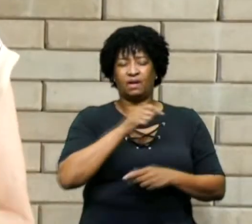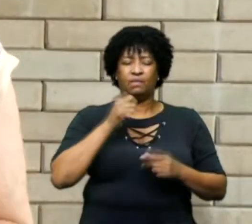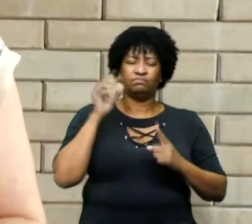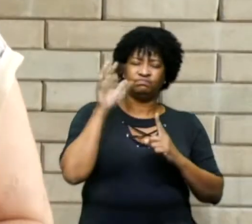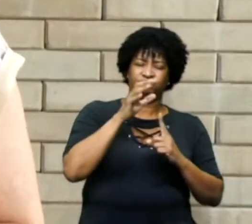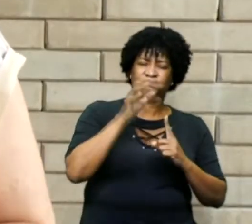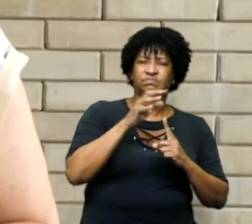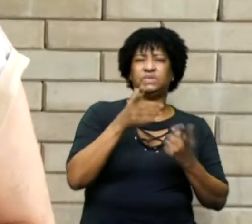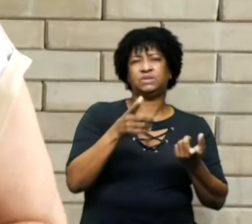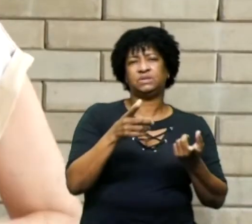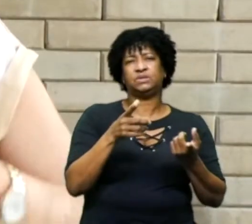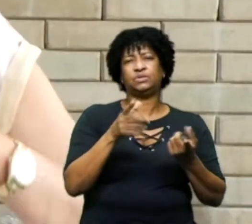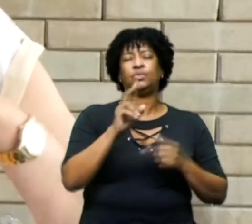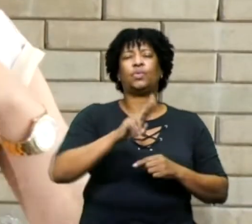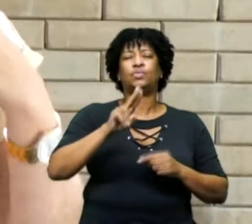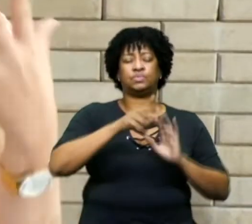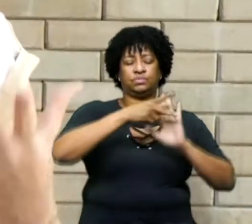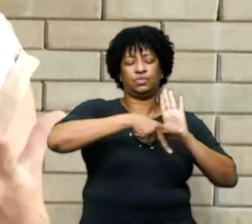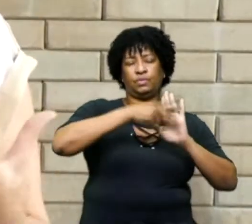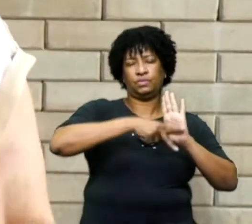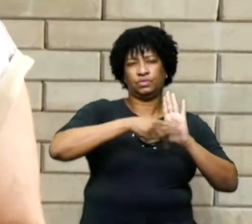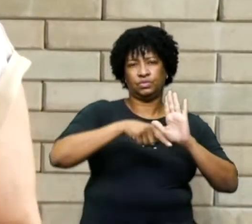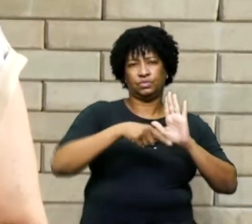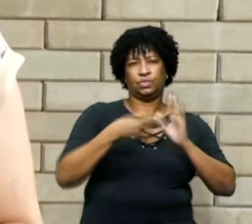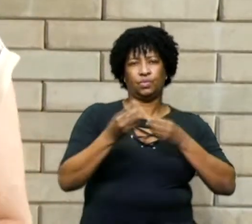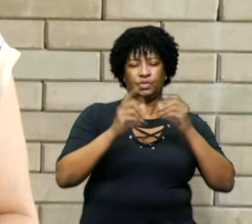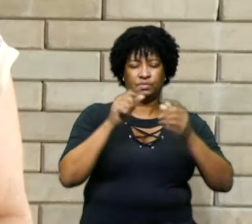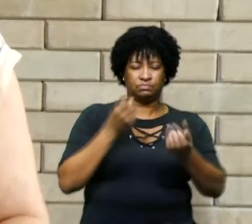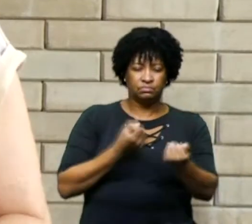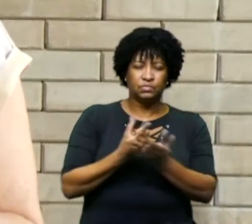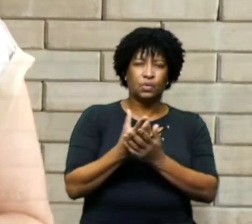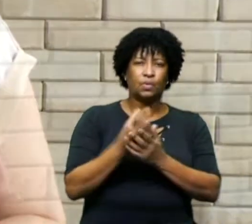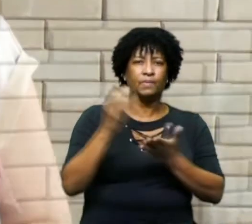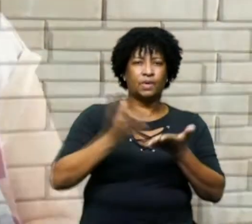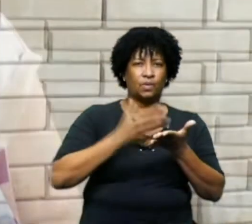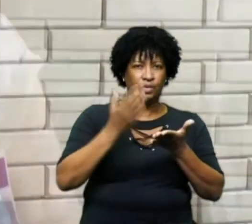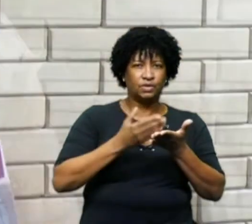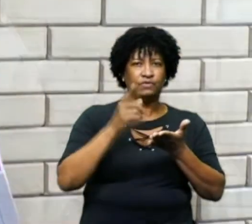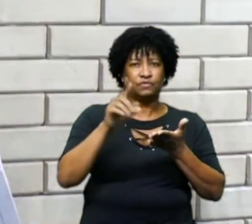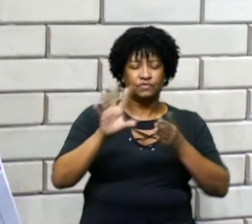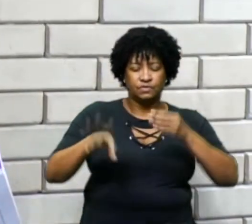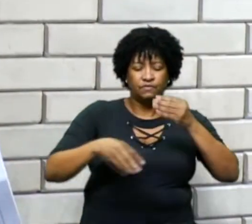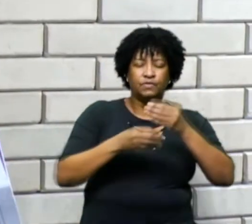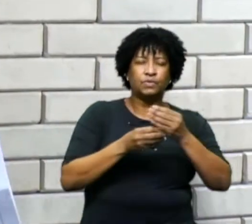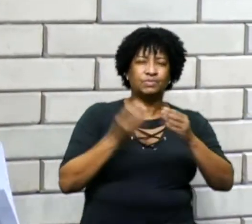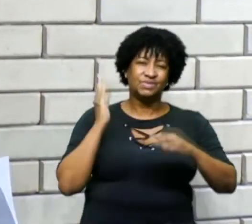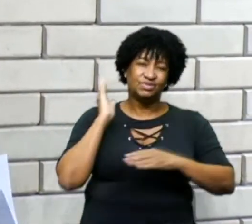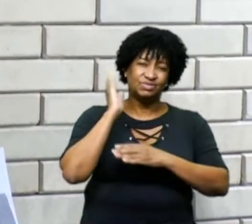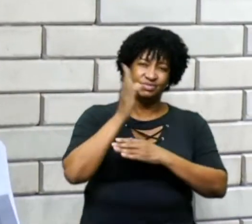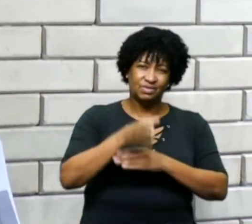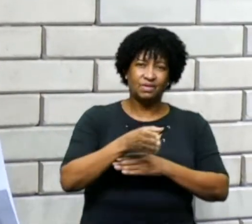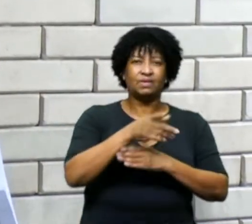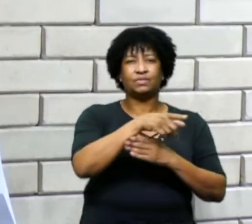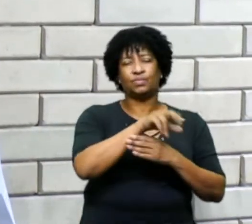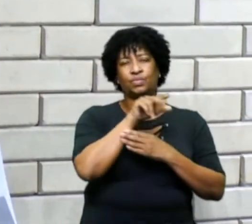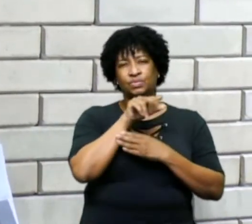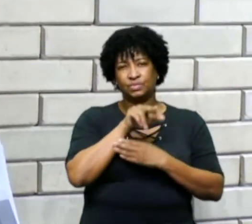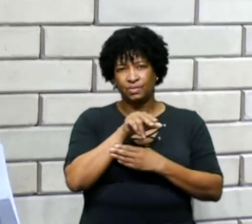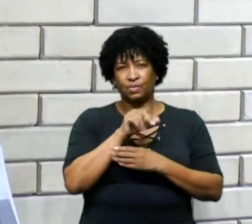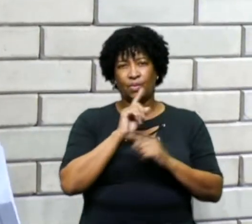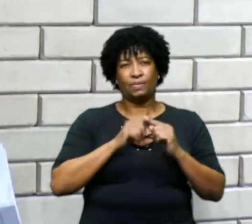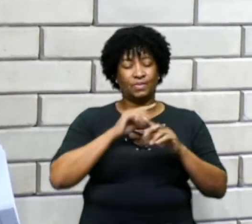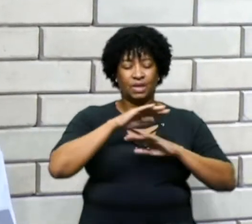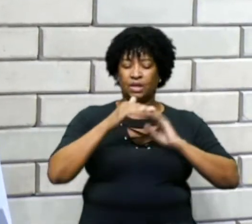esses irmãos que estão hoje em situação de perseguição através desse projeto quando você adquire esse livro você vai estar contribuindo